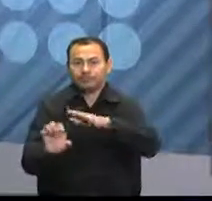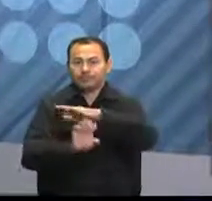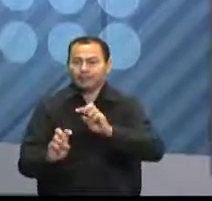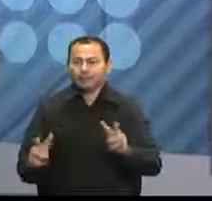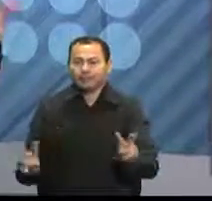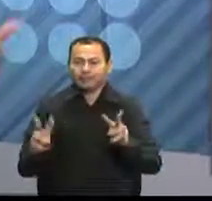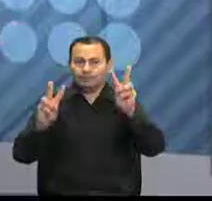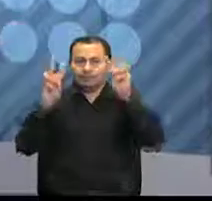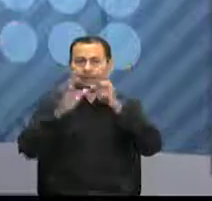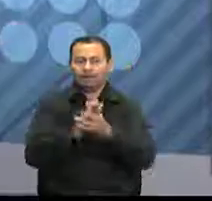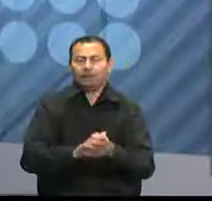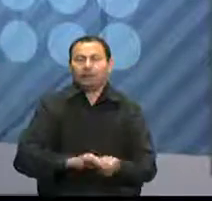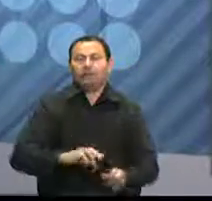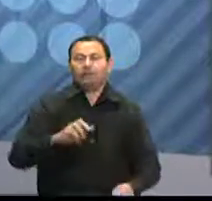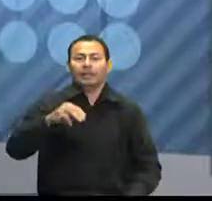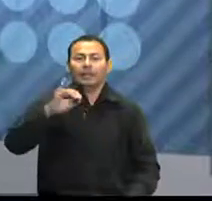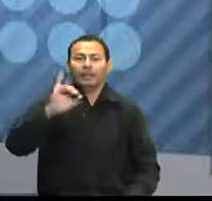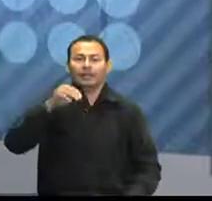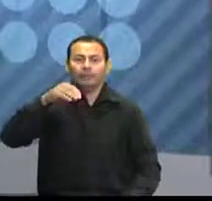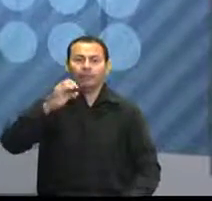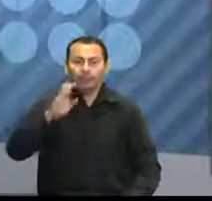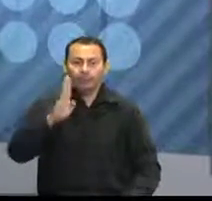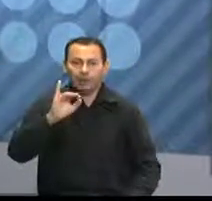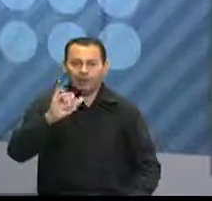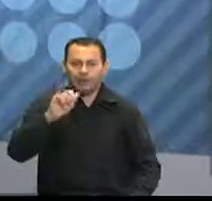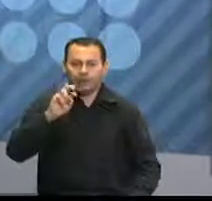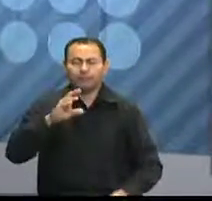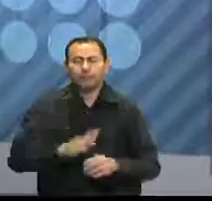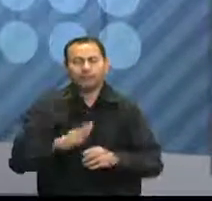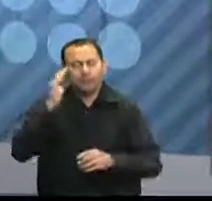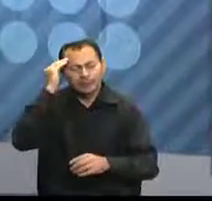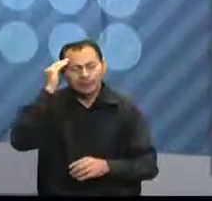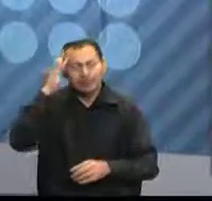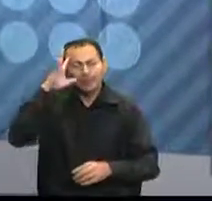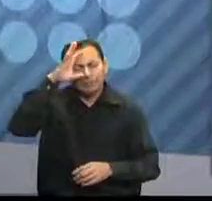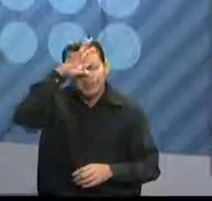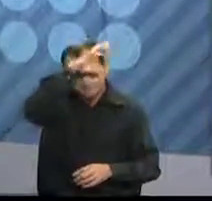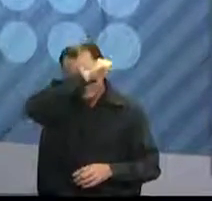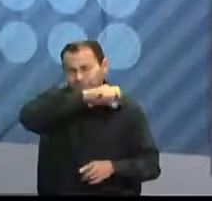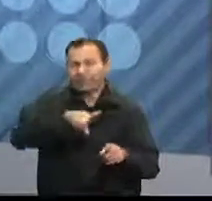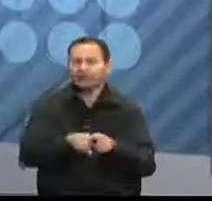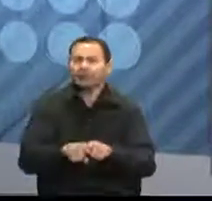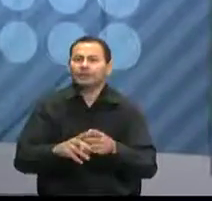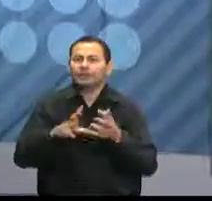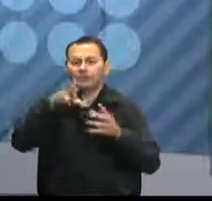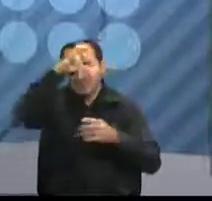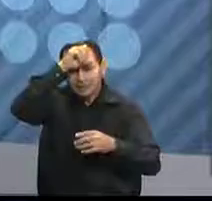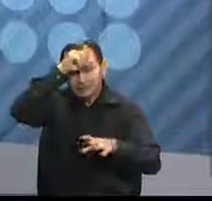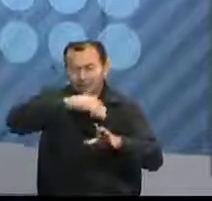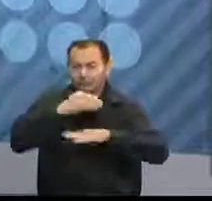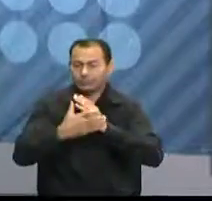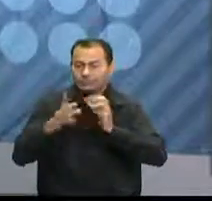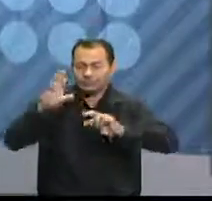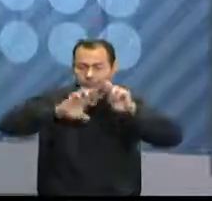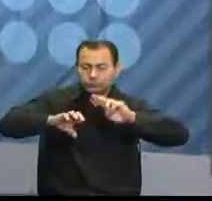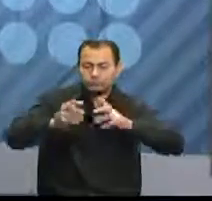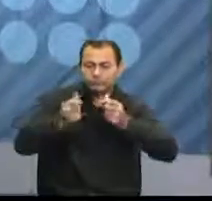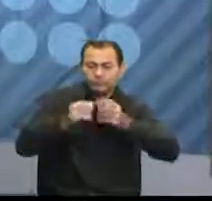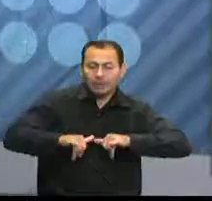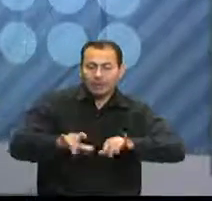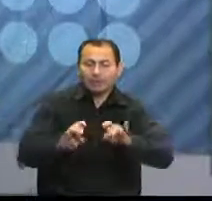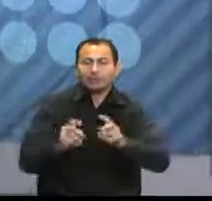toda a dinâmica do mercado financeiro de capitais você vai poder analisar pelo lado daqueles que investem